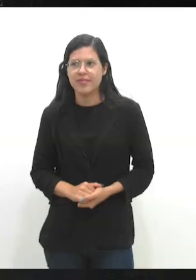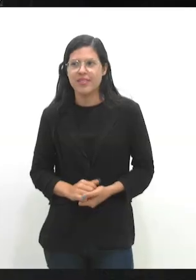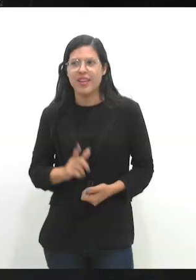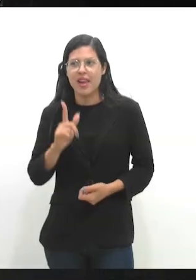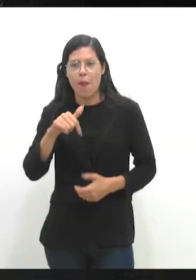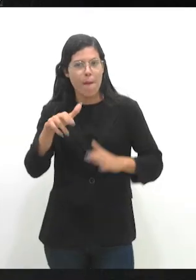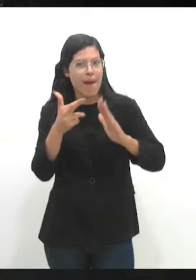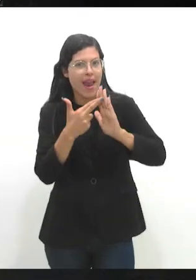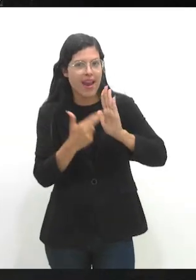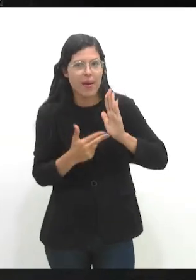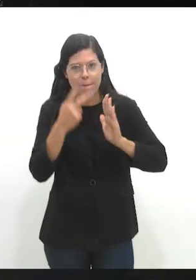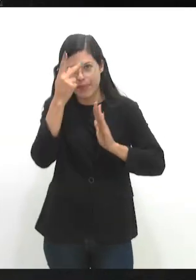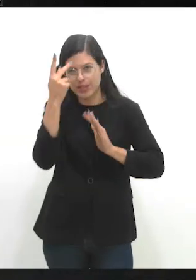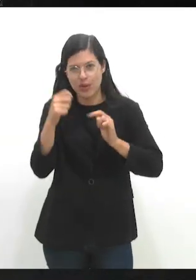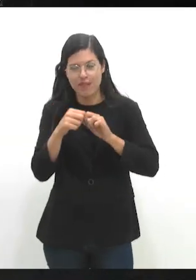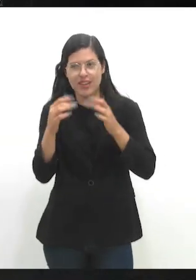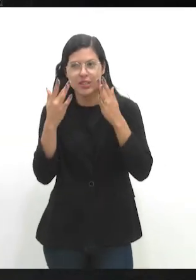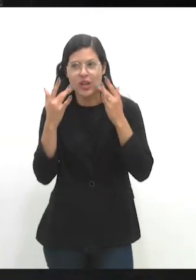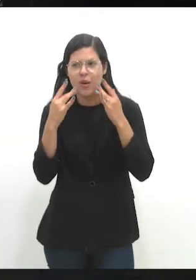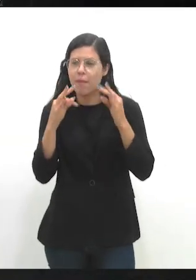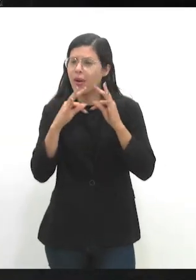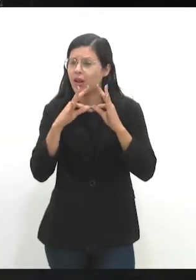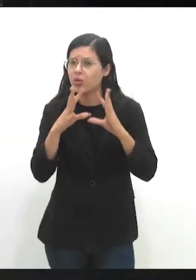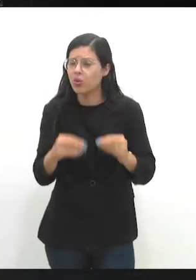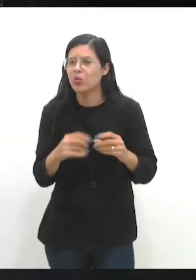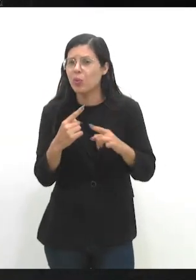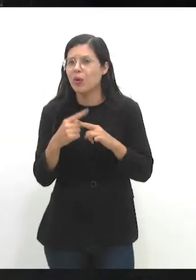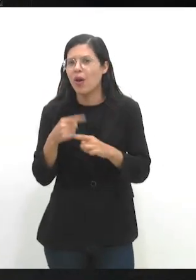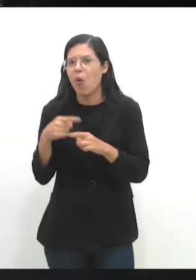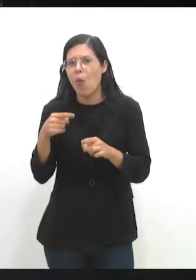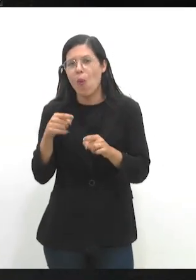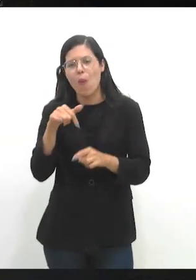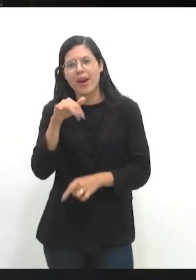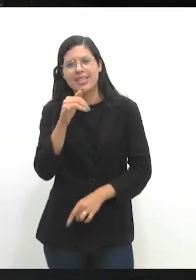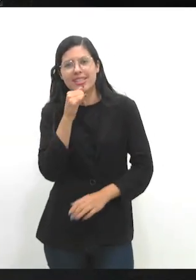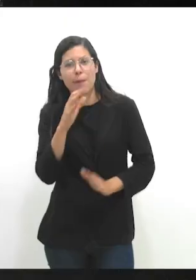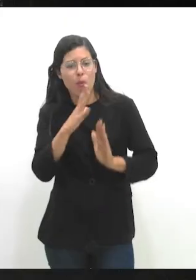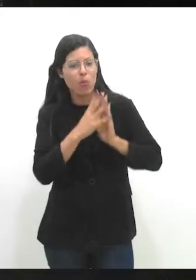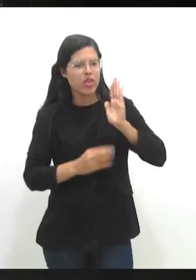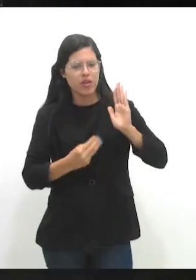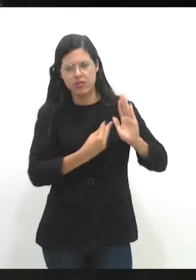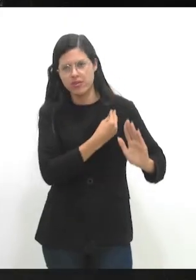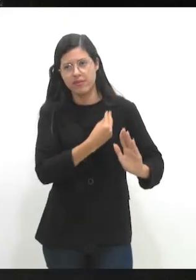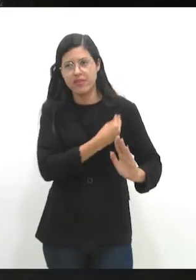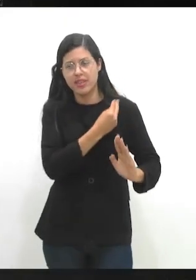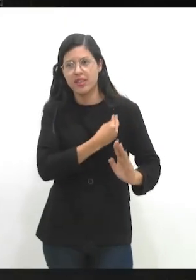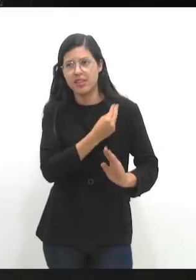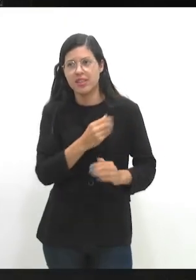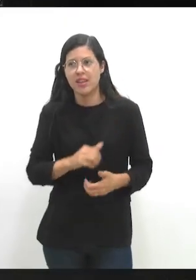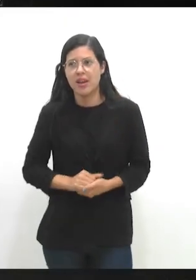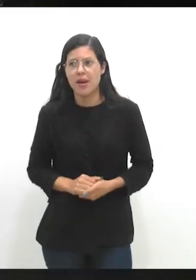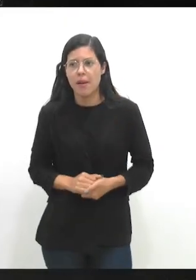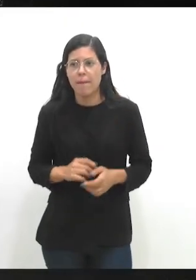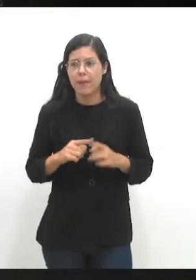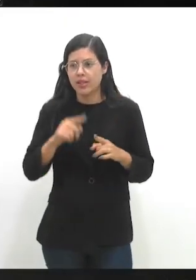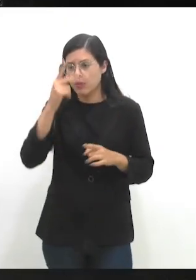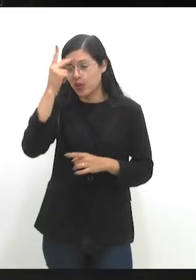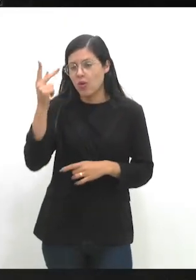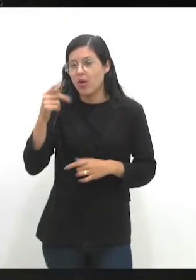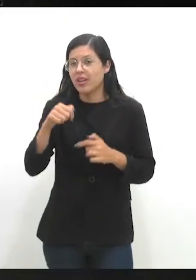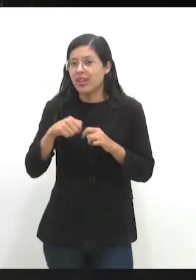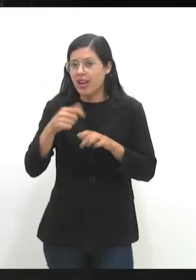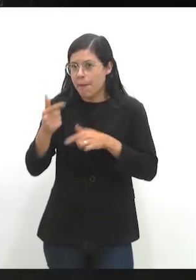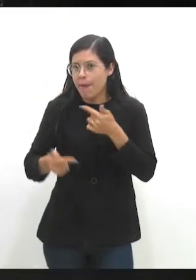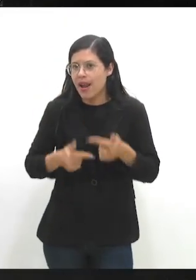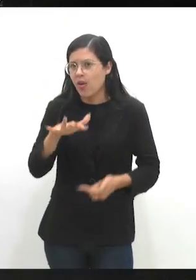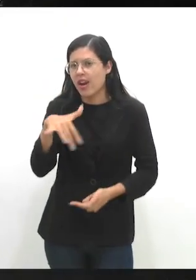um dever de casa para quem faz teatro. Para todo mundo, porque é uma lição de vida. A história dele é uma lição de vida, mas, independente disso, quem faz teatro